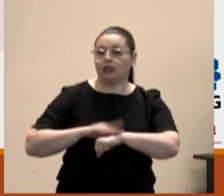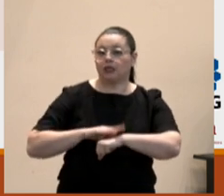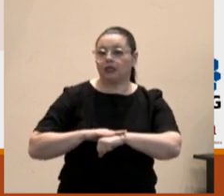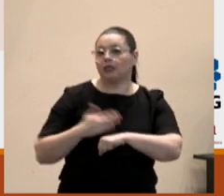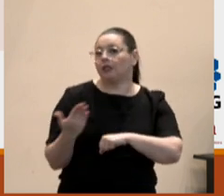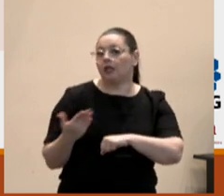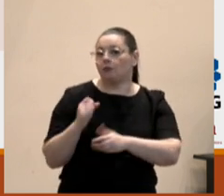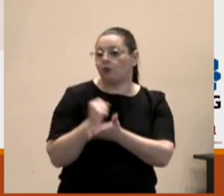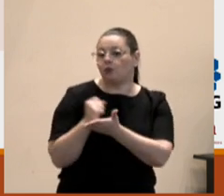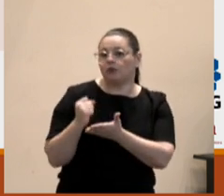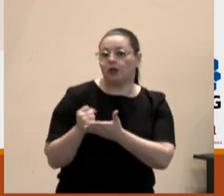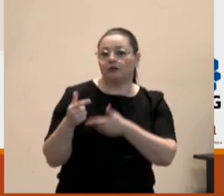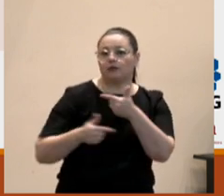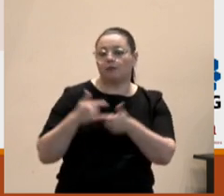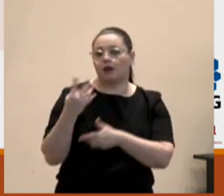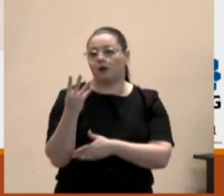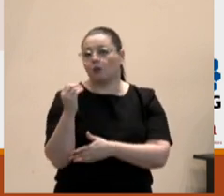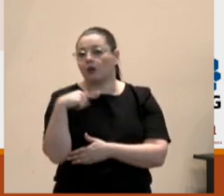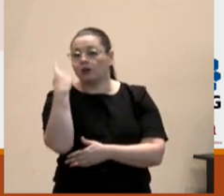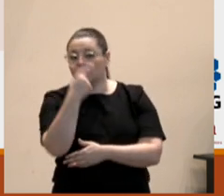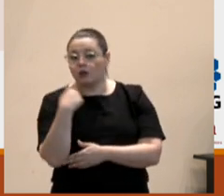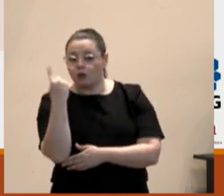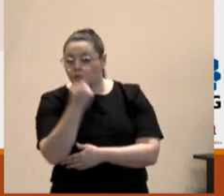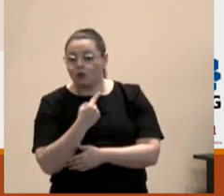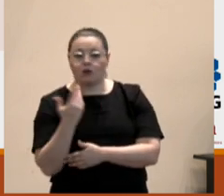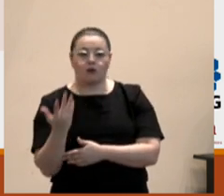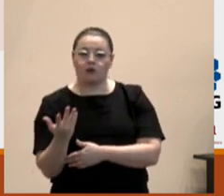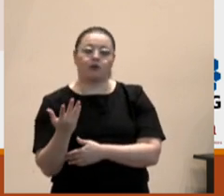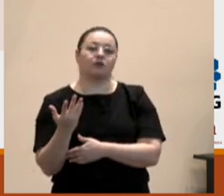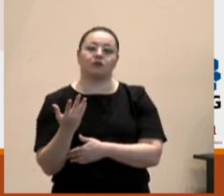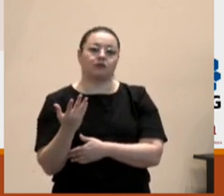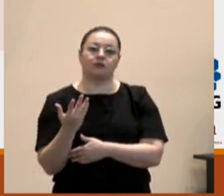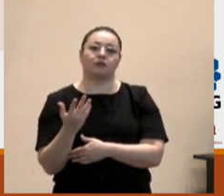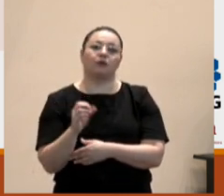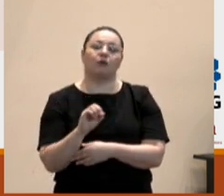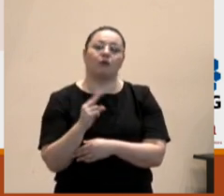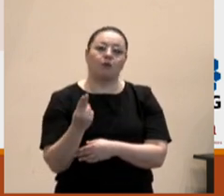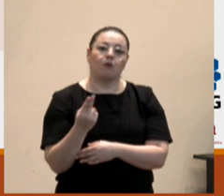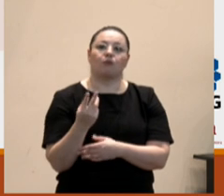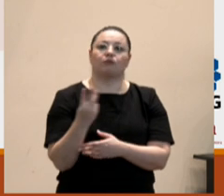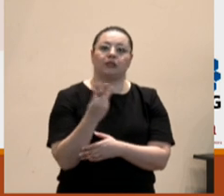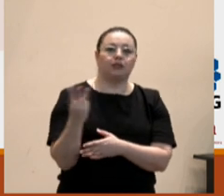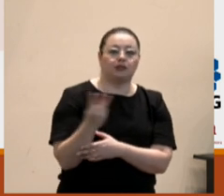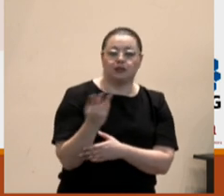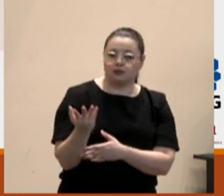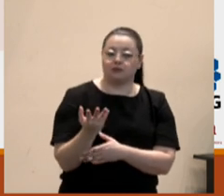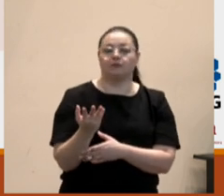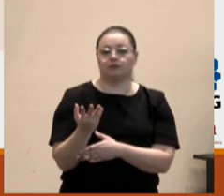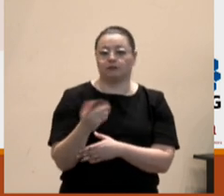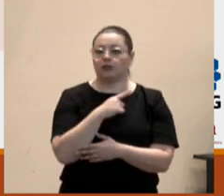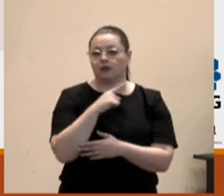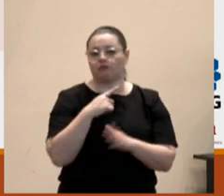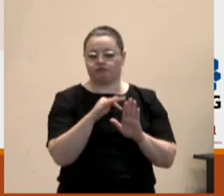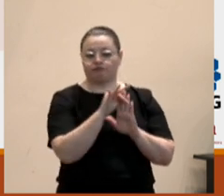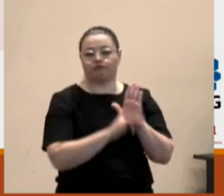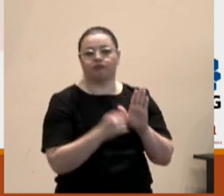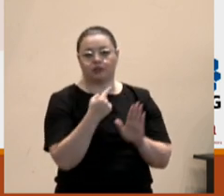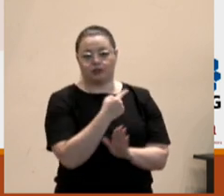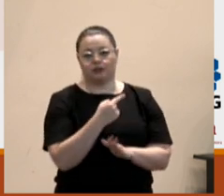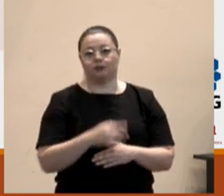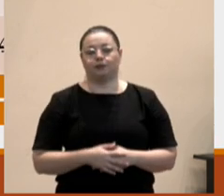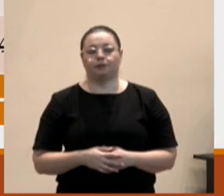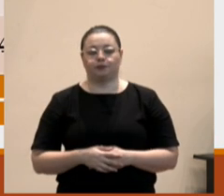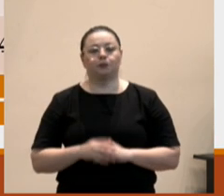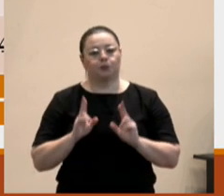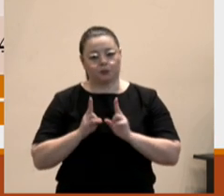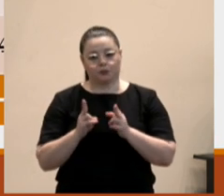seria 40 horas de trabalho, sem interação com educandos, 33,4, um terço, dois terços. Próximo.